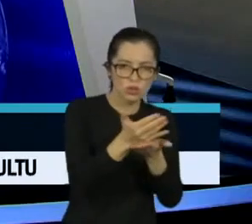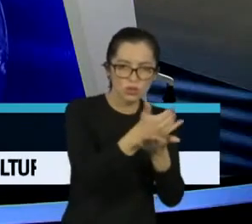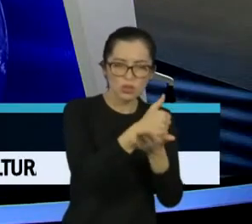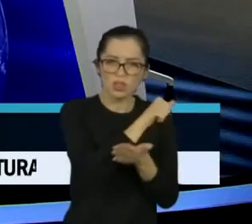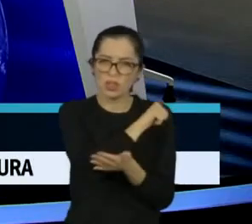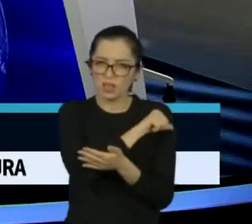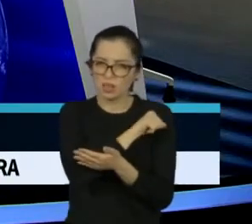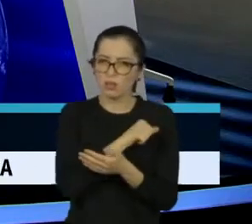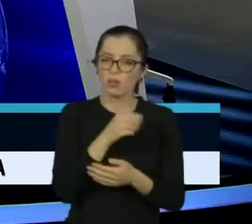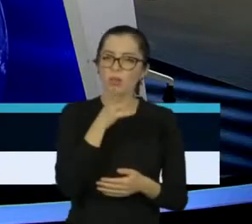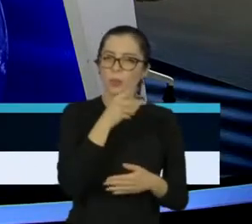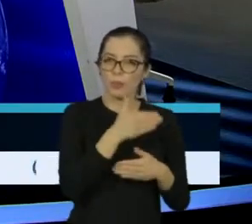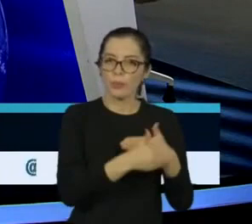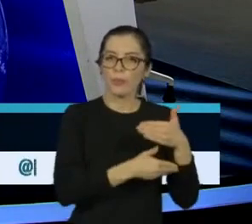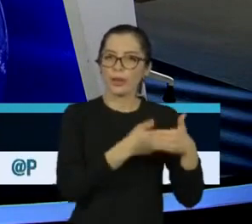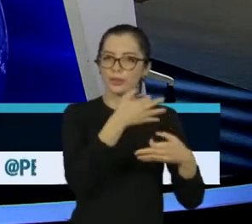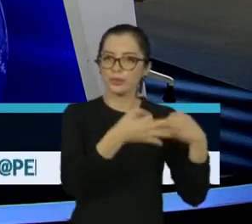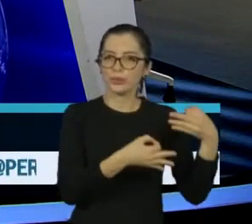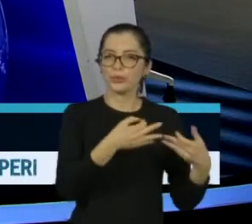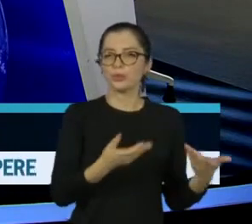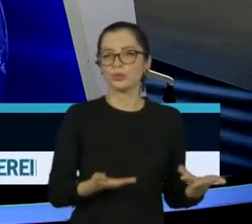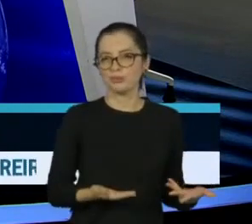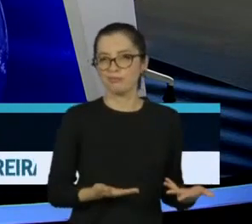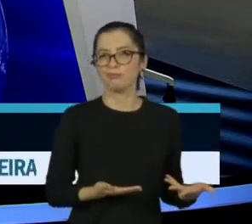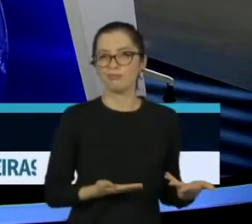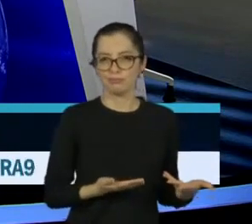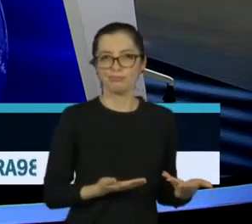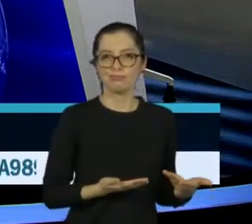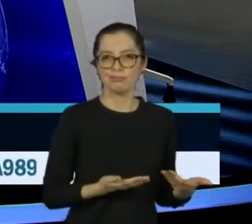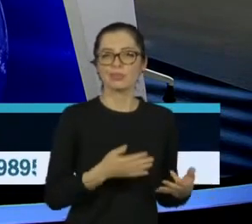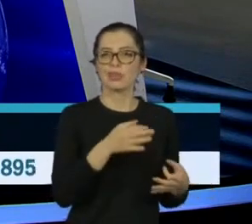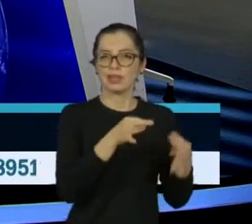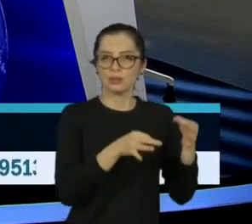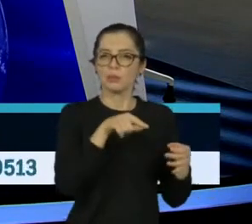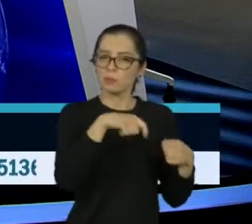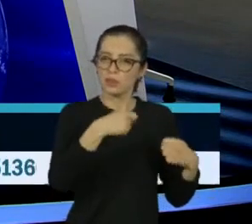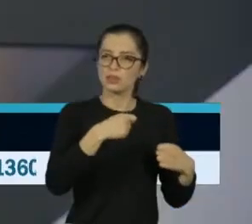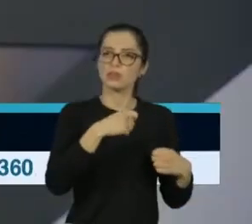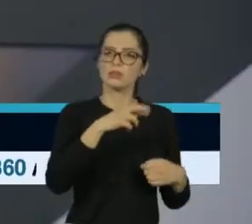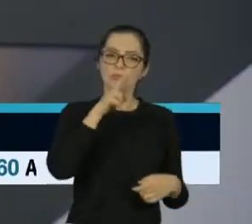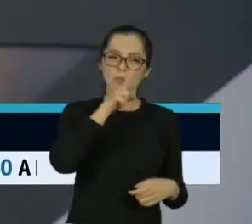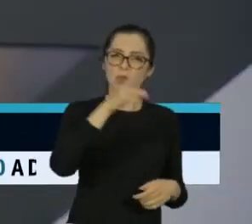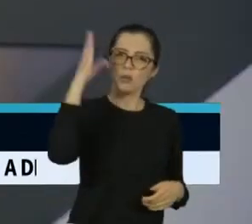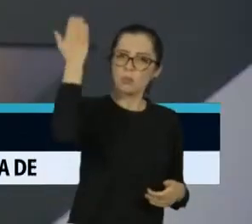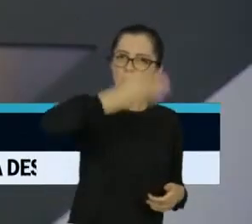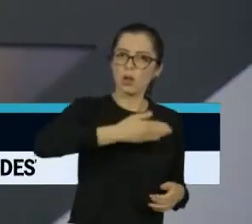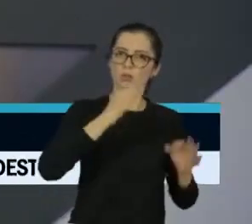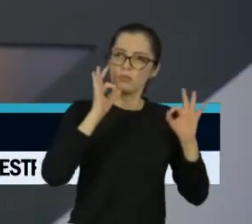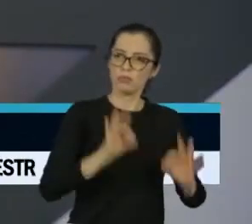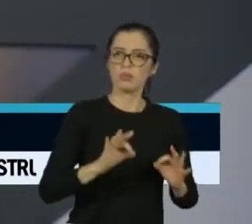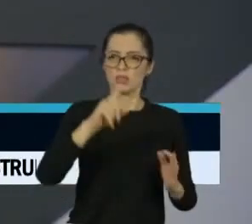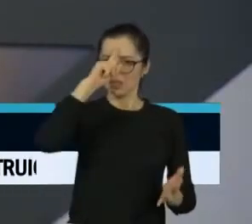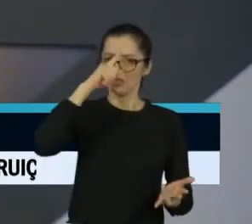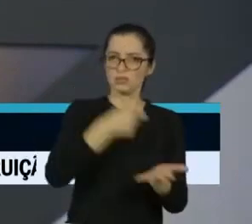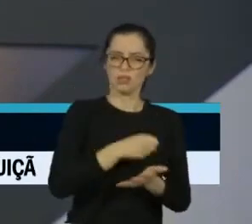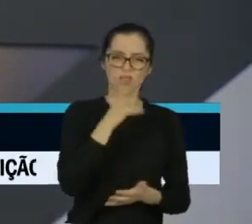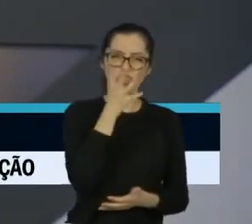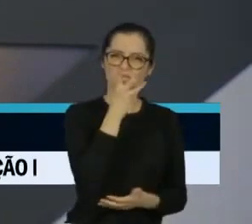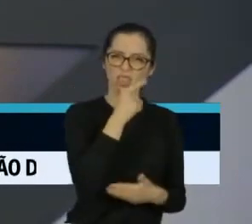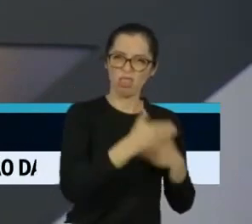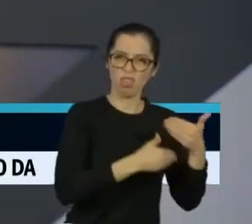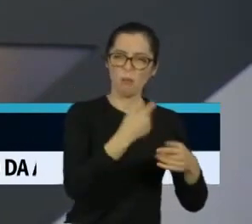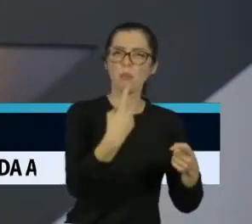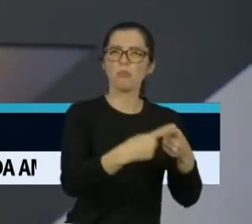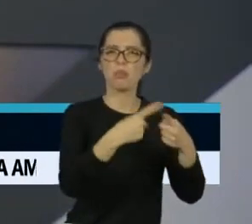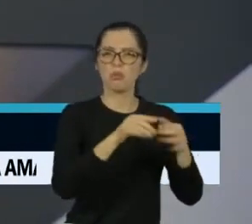demorando muito. O judiciário vai ter que responder por isso, pelo tempo que ele está demorando, para tomar uma decisão muito simples do ponto de